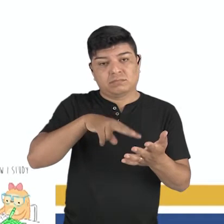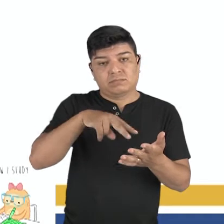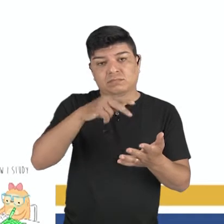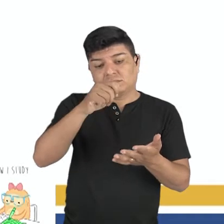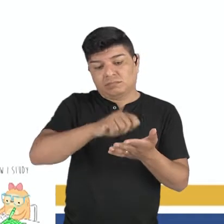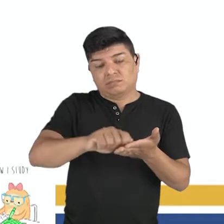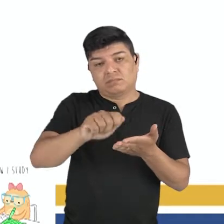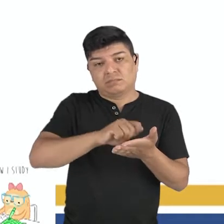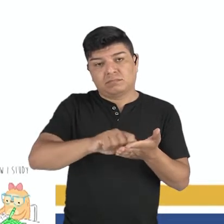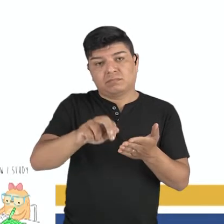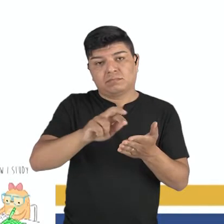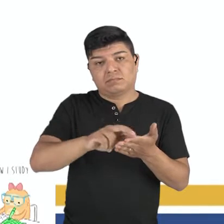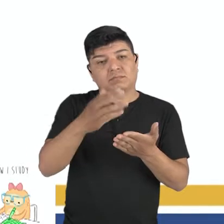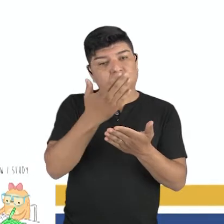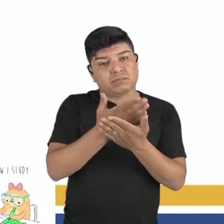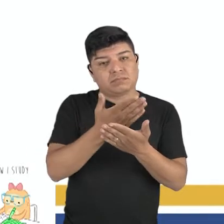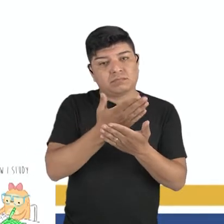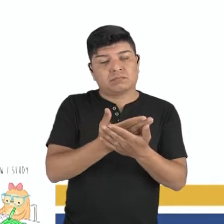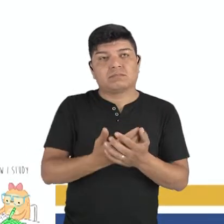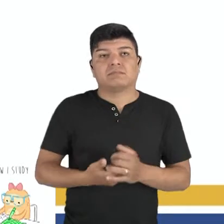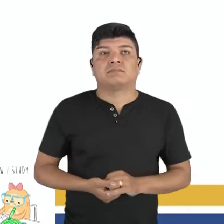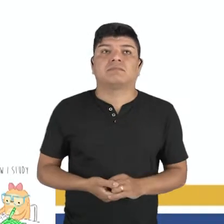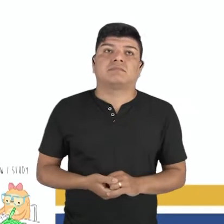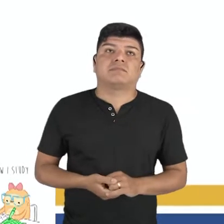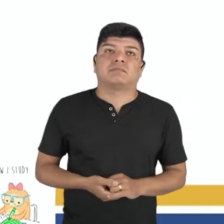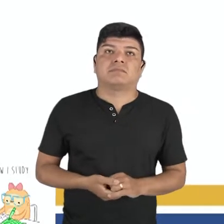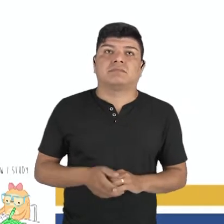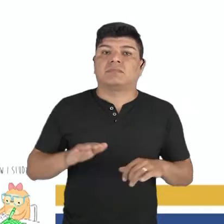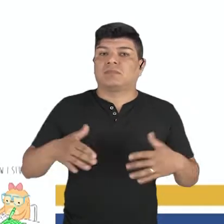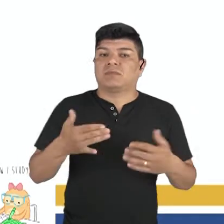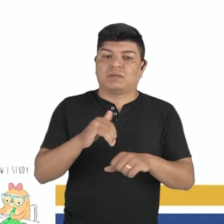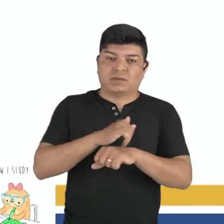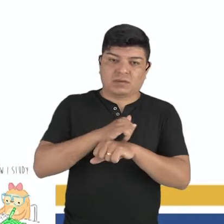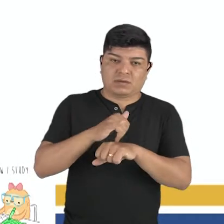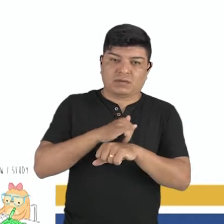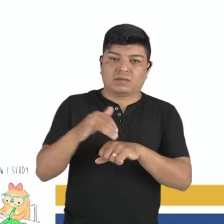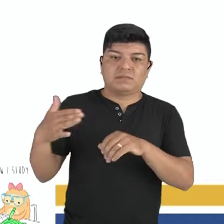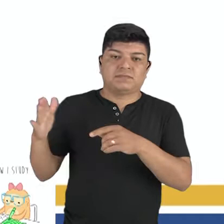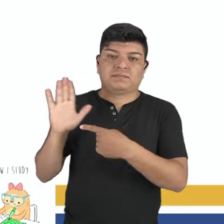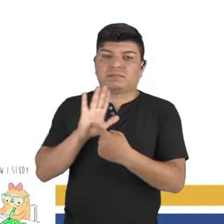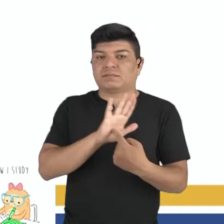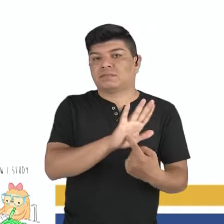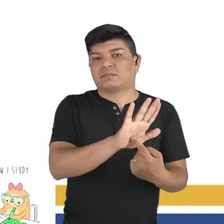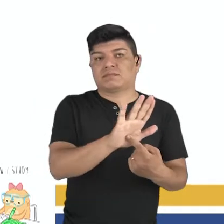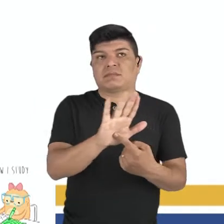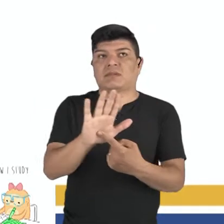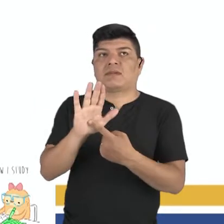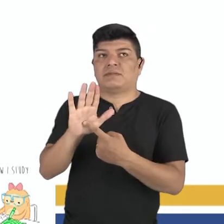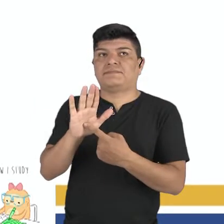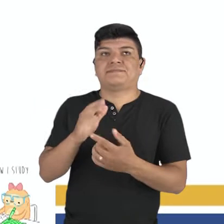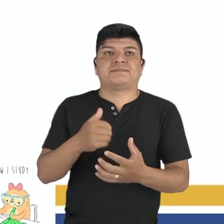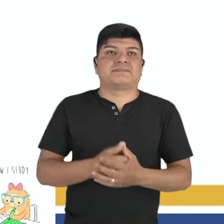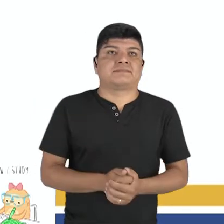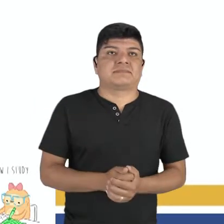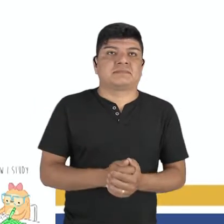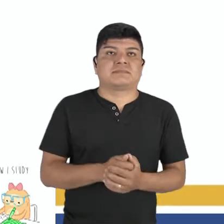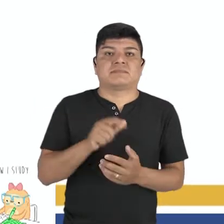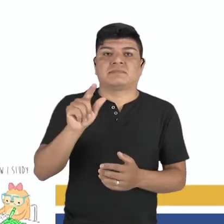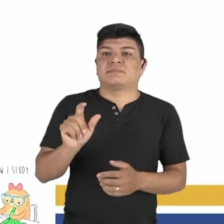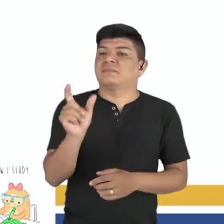estudo. Vamos lá! Quais estratégias que eu trouxe para vocês? Primeiramente, marcar